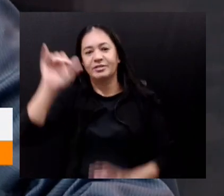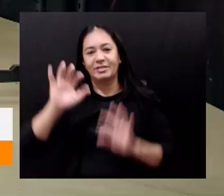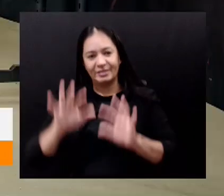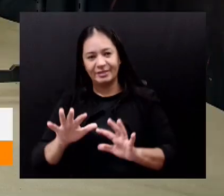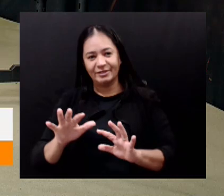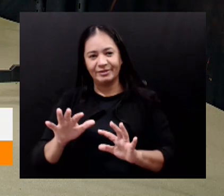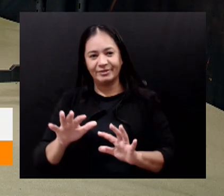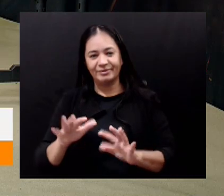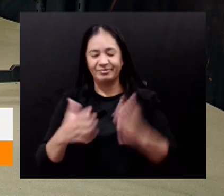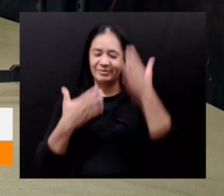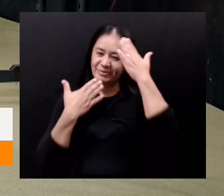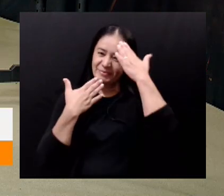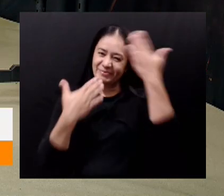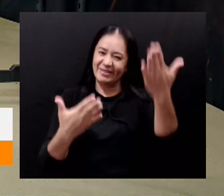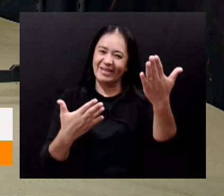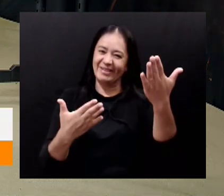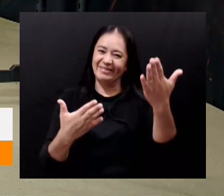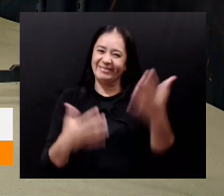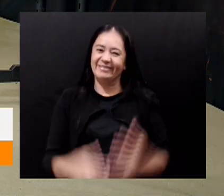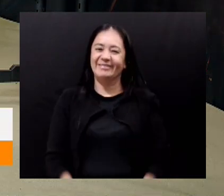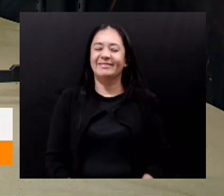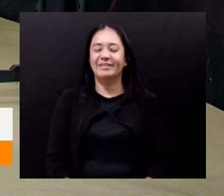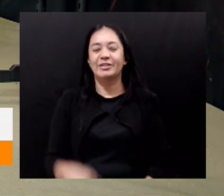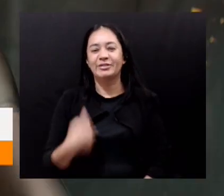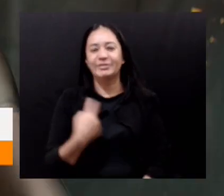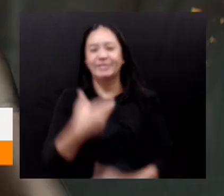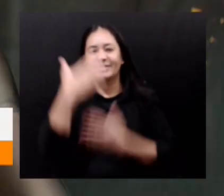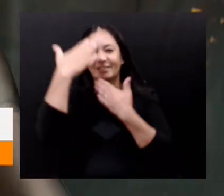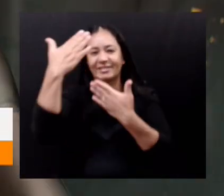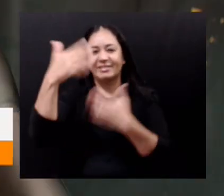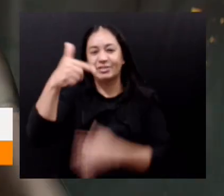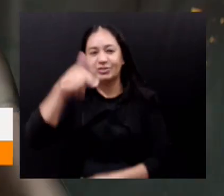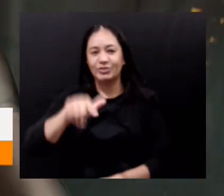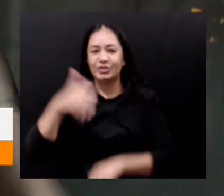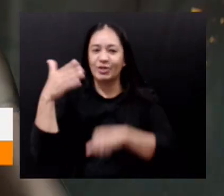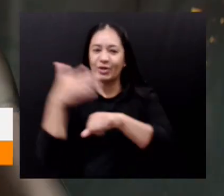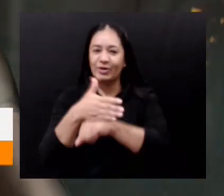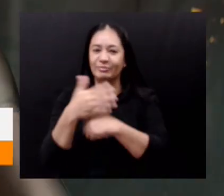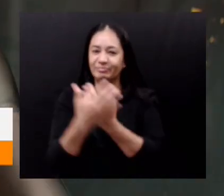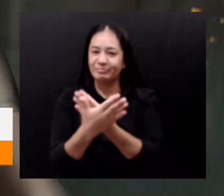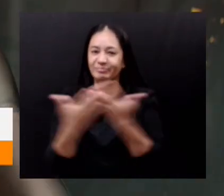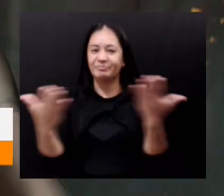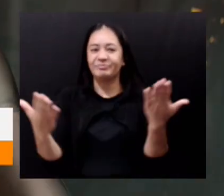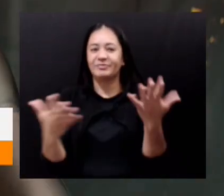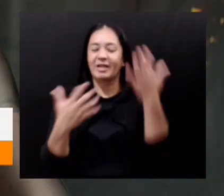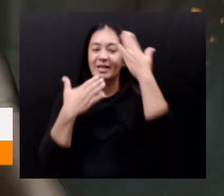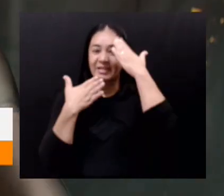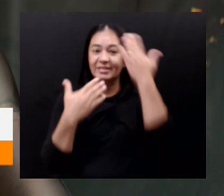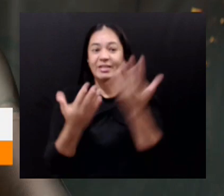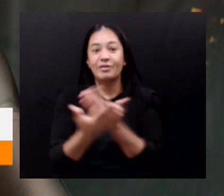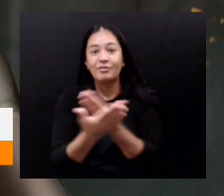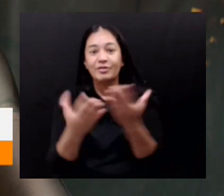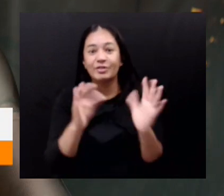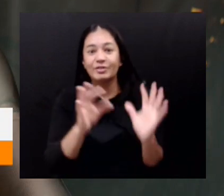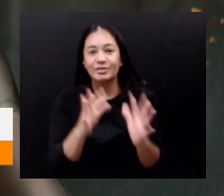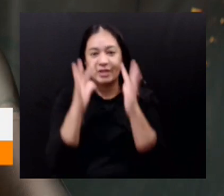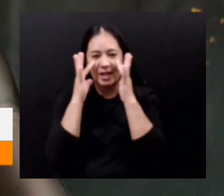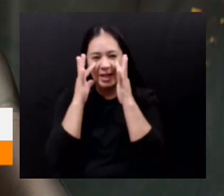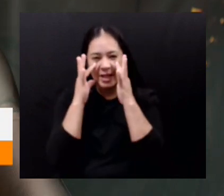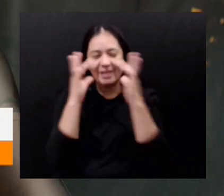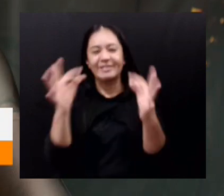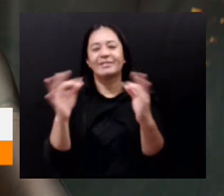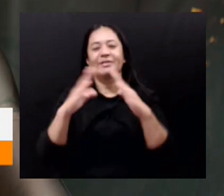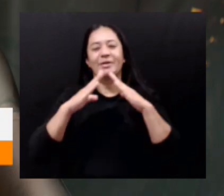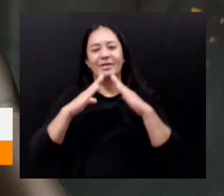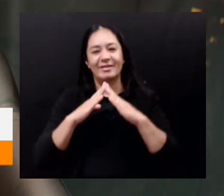Muito obrigada. Nós agradecemos mais uma vez a participação de Obrigada. vocês. Agradecemos a sua participação aí de casa. E estamos